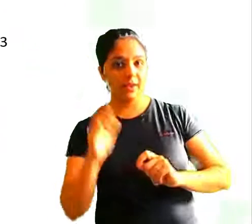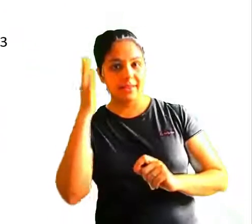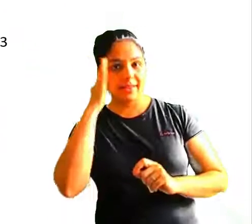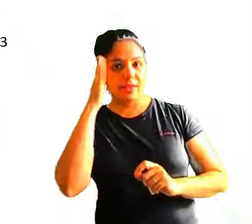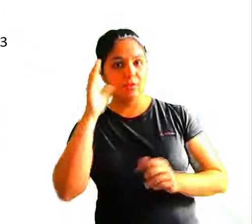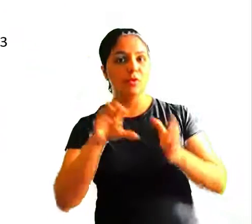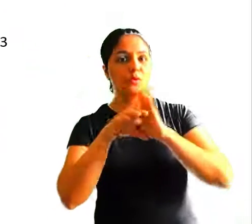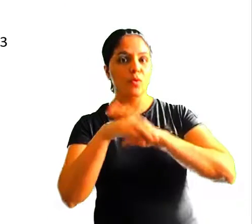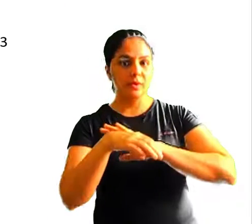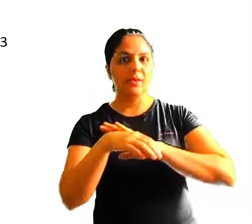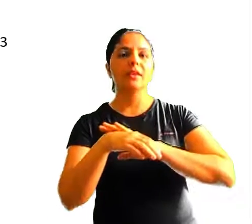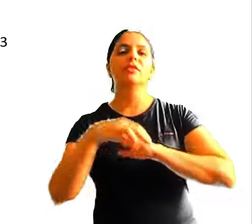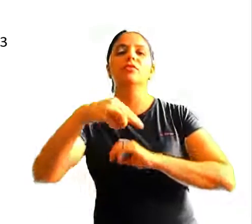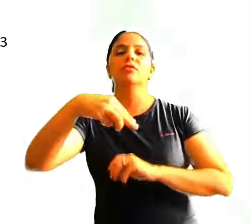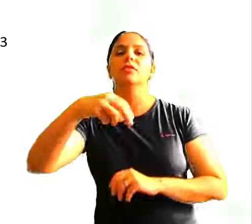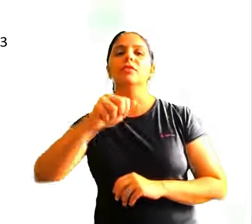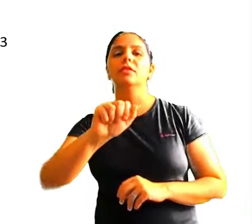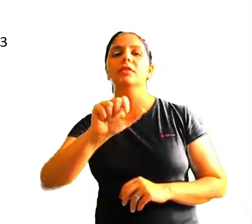cada resistor.